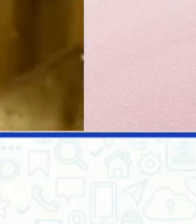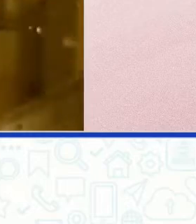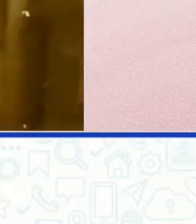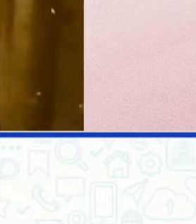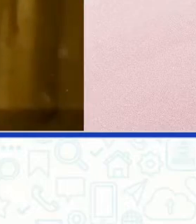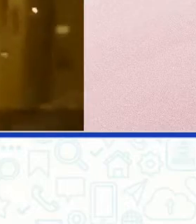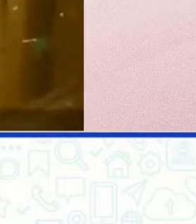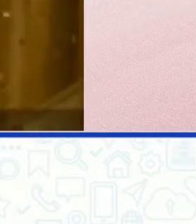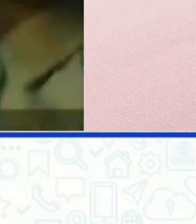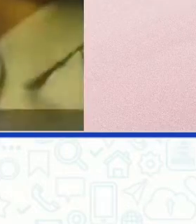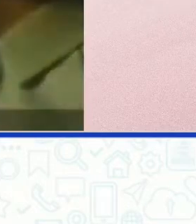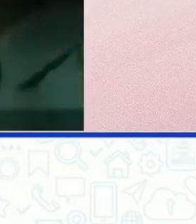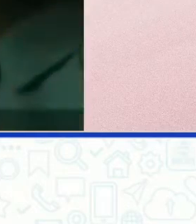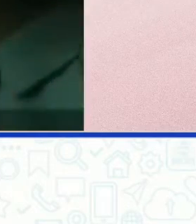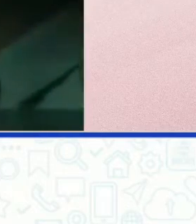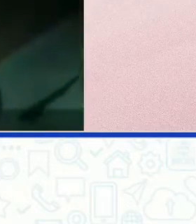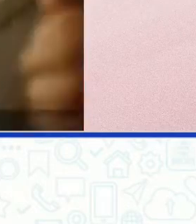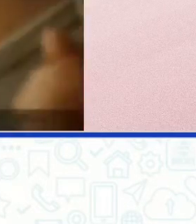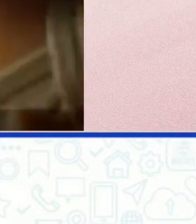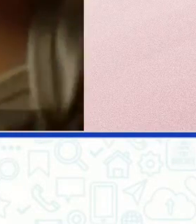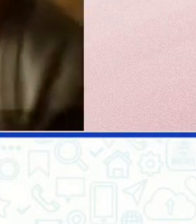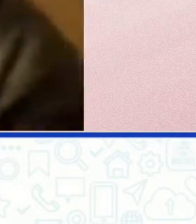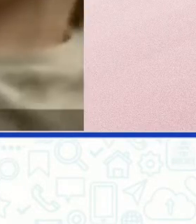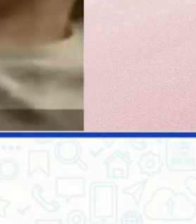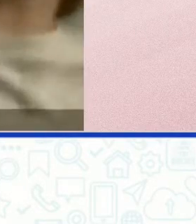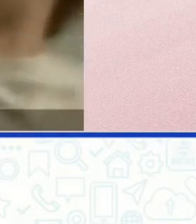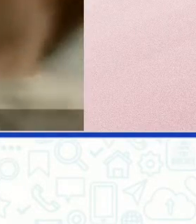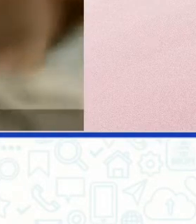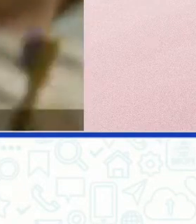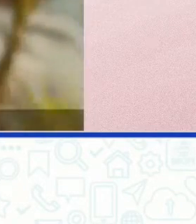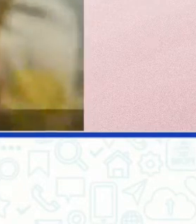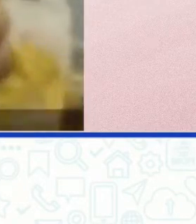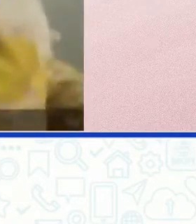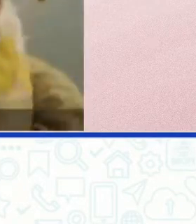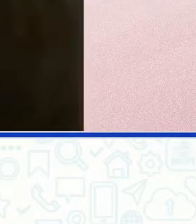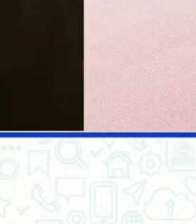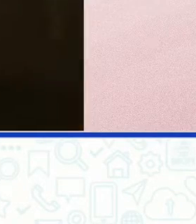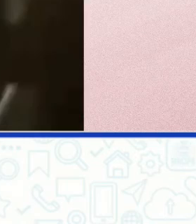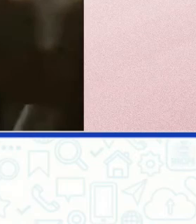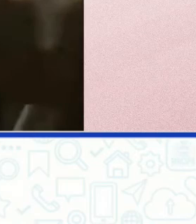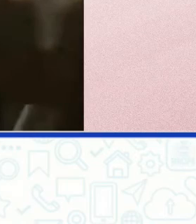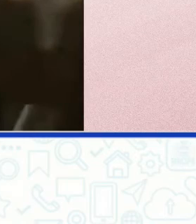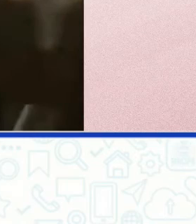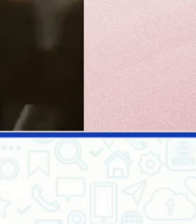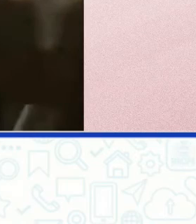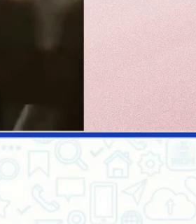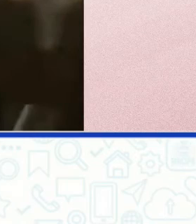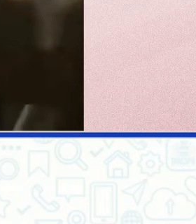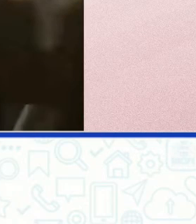ser. Vamos juntos fazer desse novo ano um novo começo.